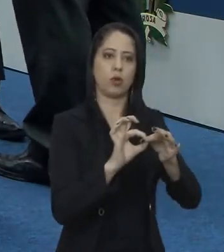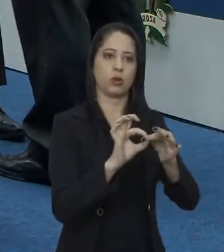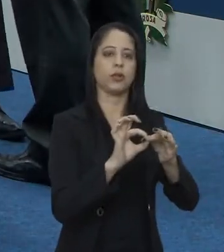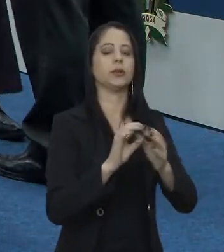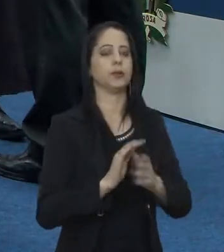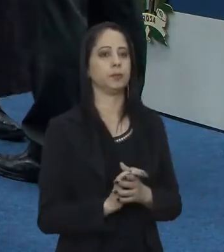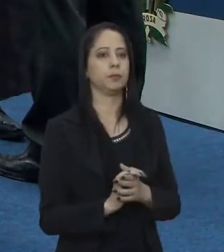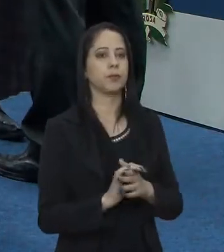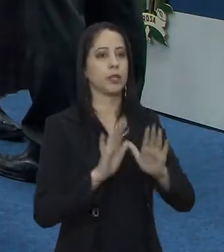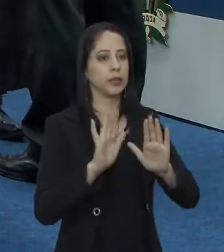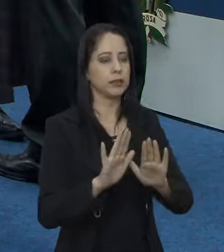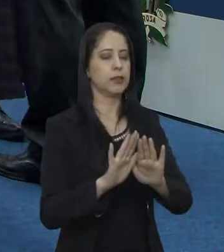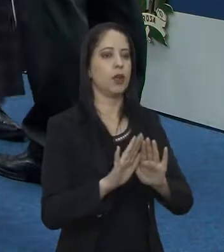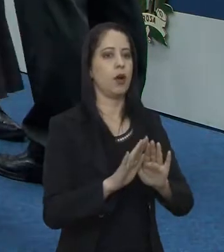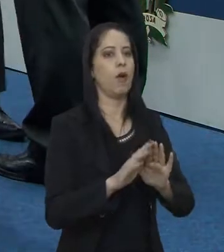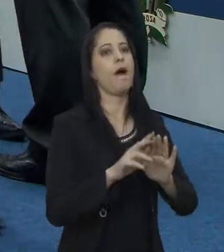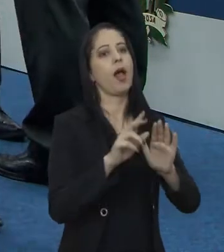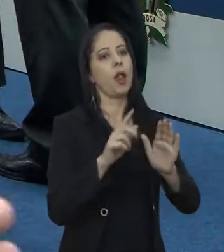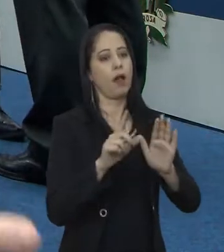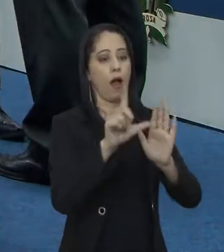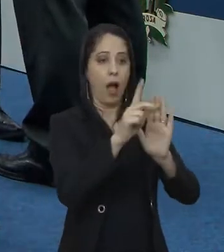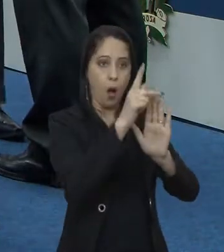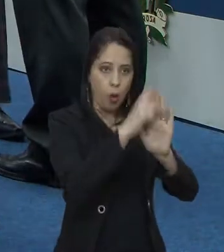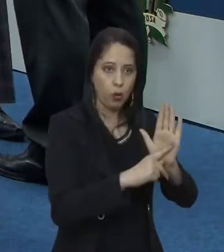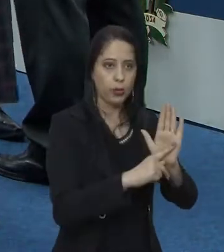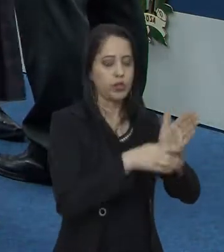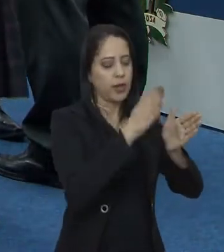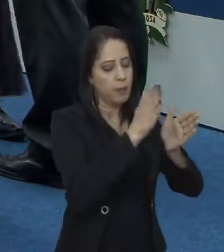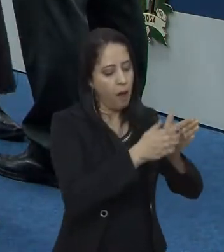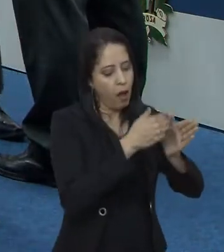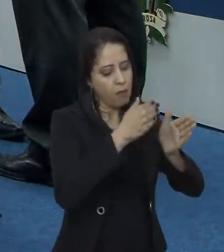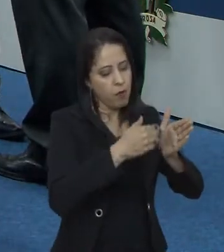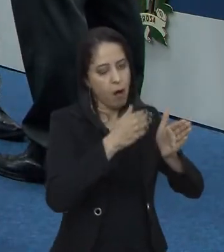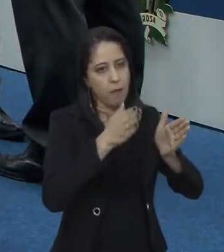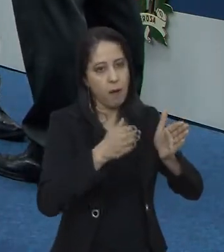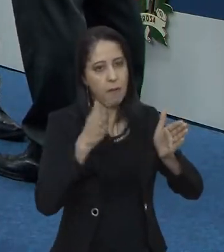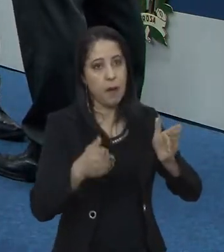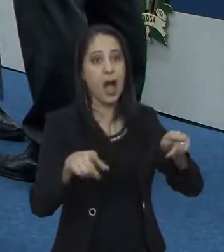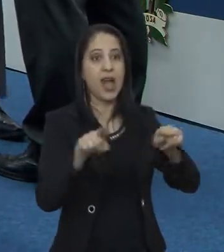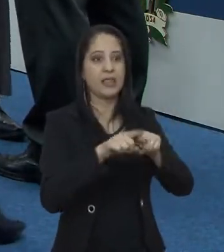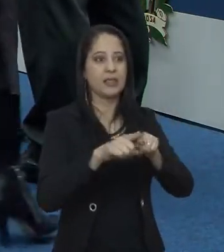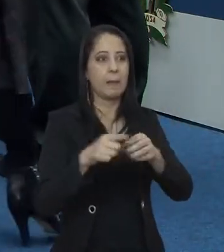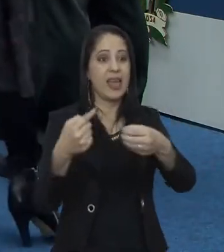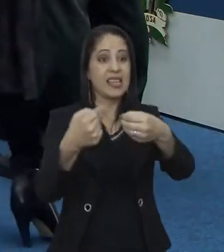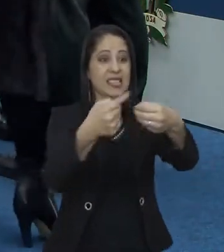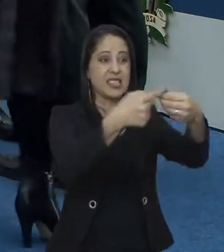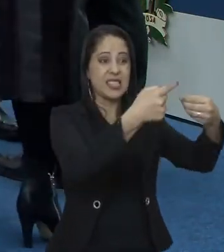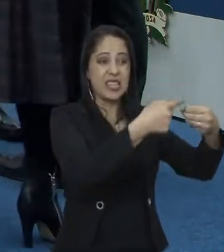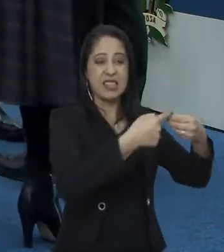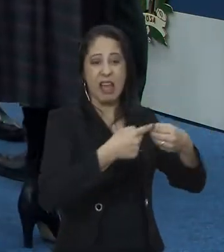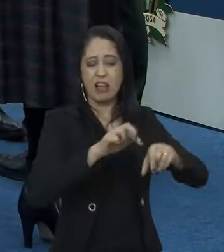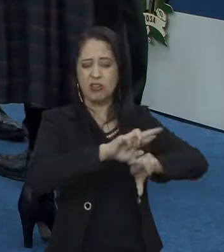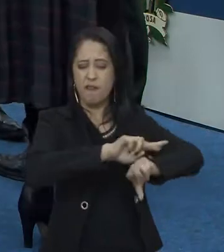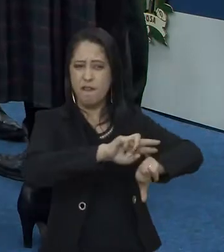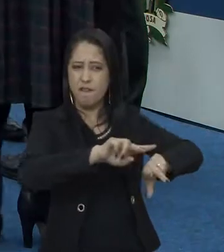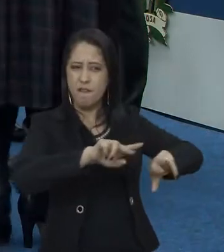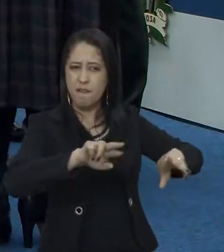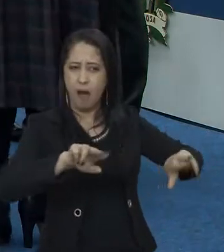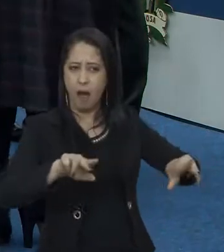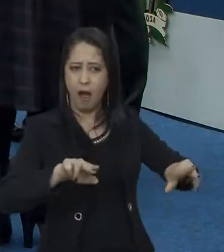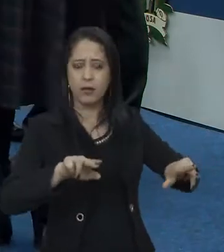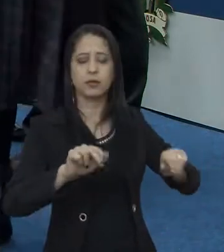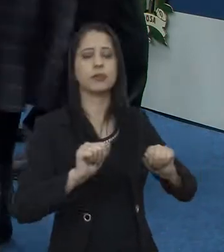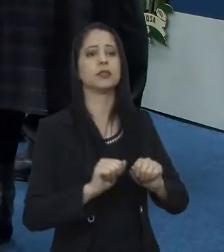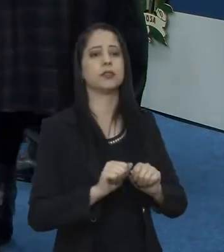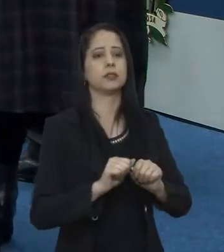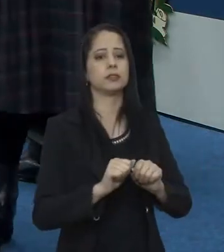que deve passar por diversas séries de circunscrição e cidades maiores da 15ª Região até o final do